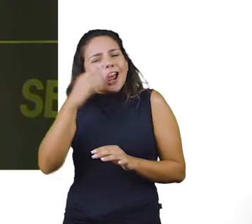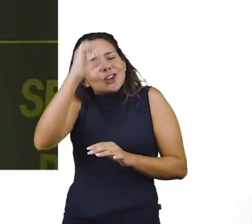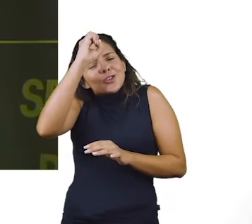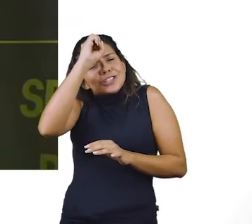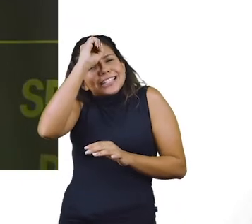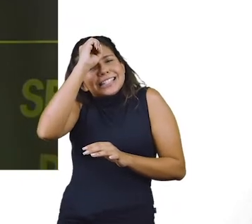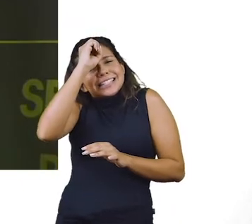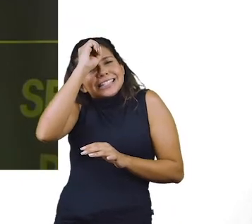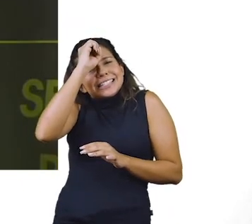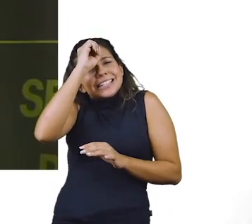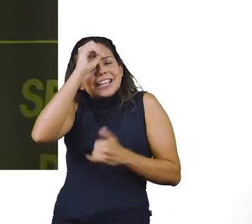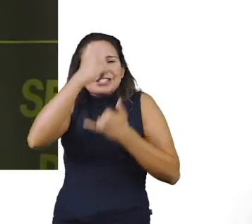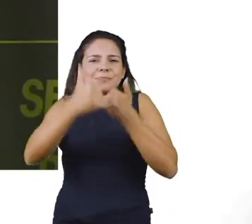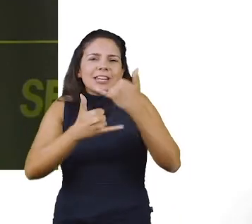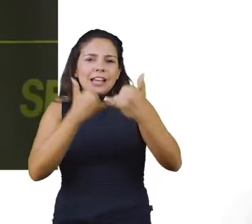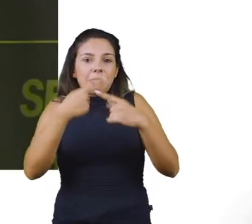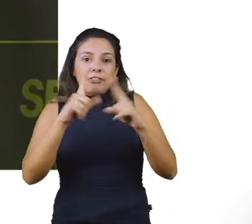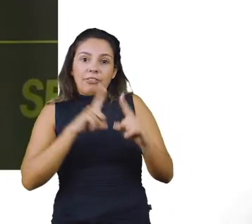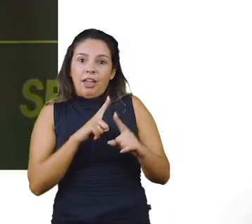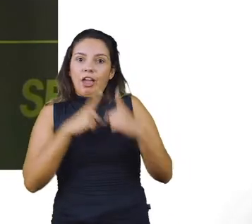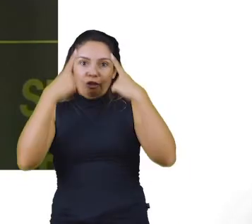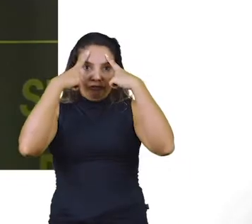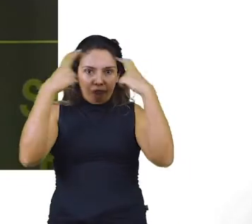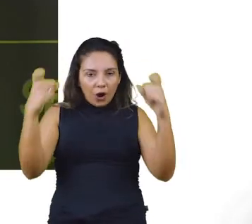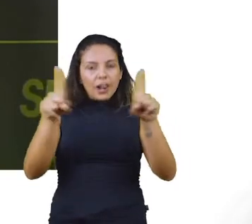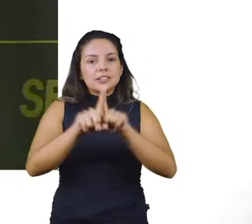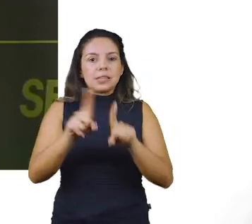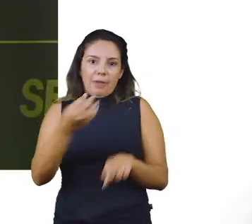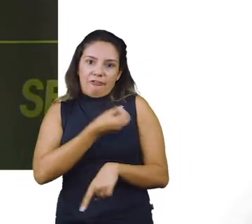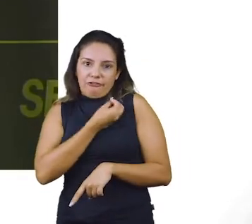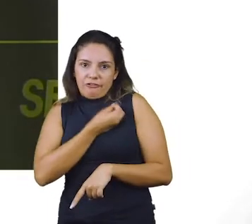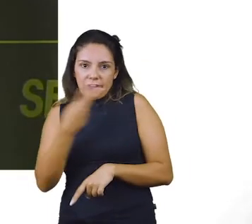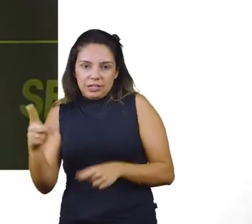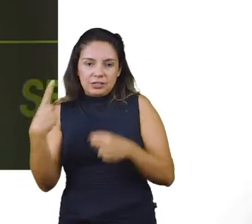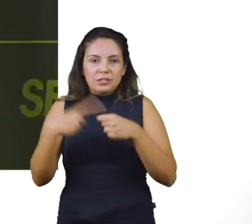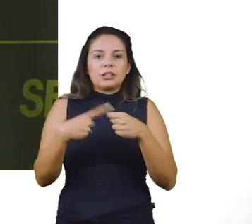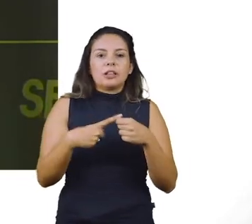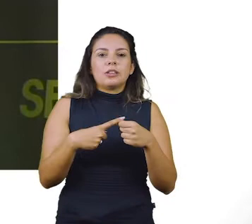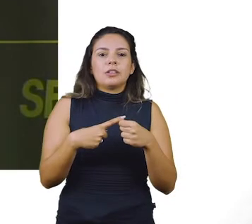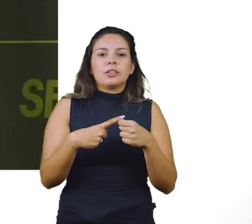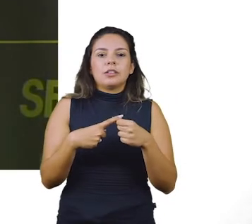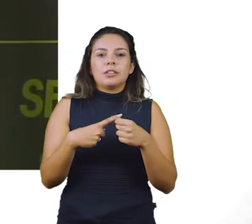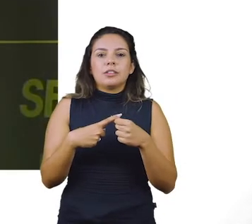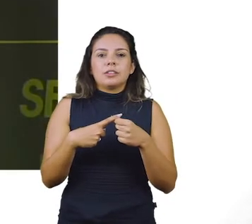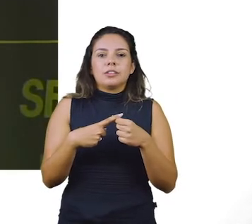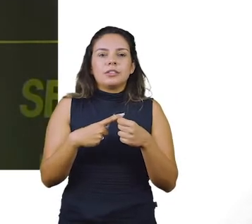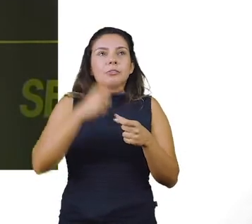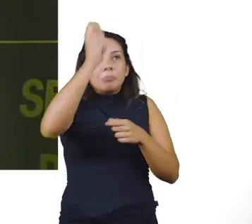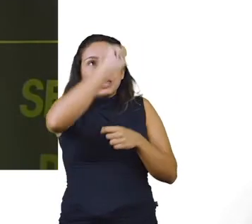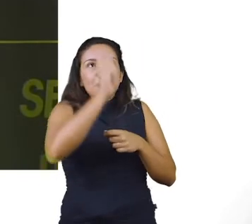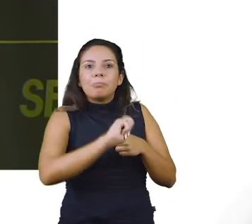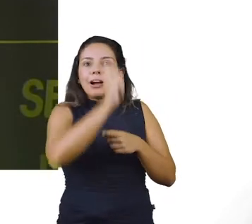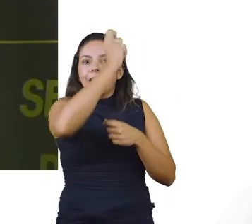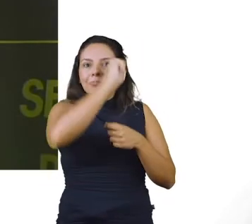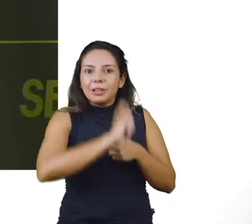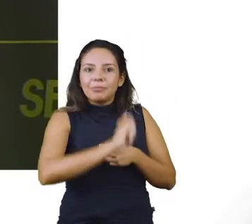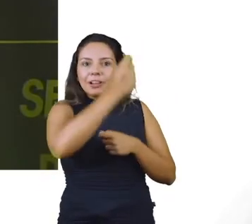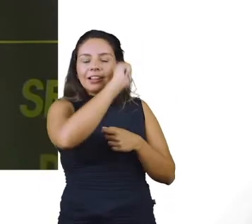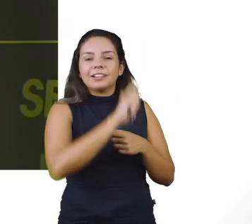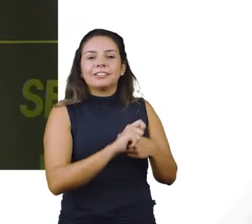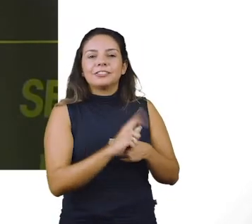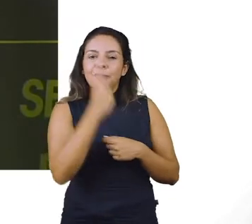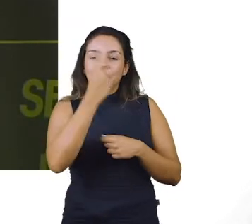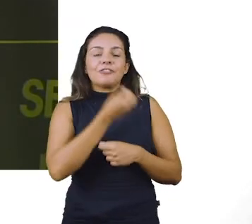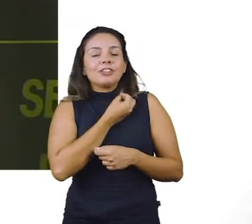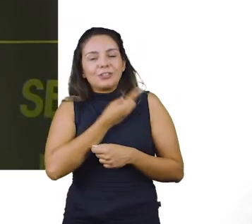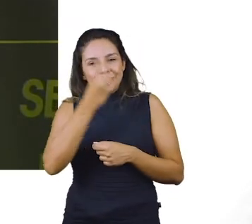da violência, dos crimes que aconteciam lá, dos papagaios soltos, do gado, enfim, uma história de